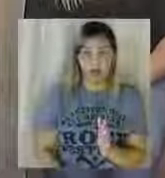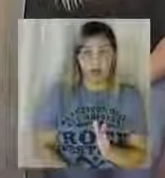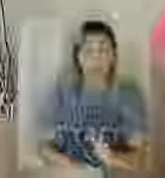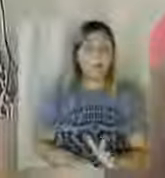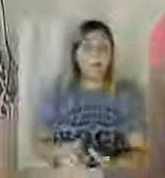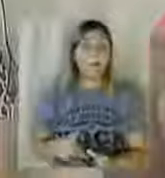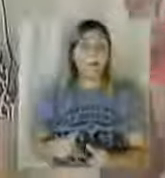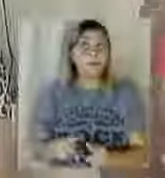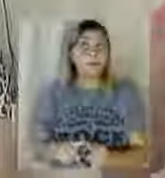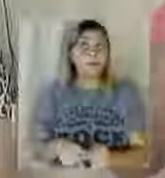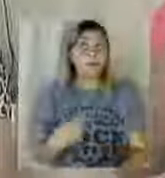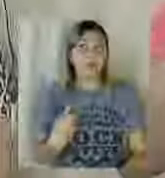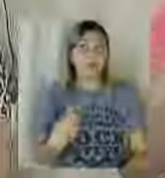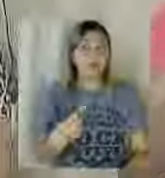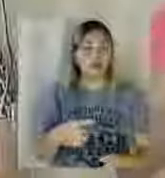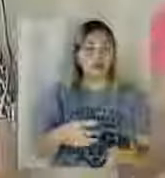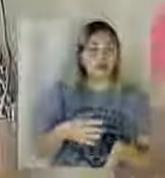aprender Libras,